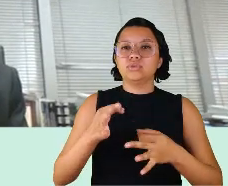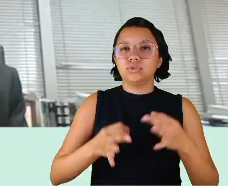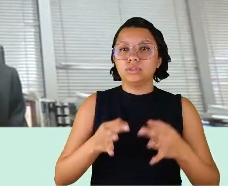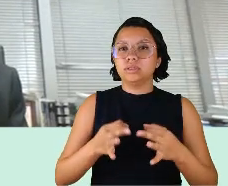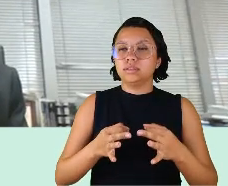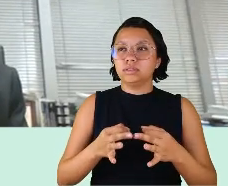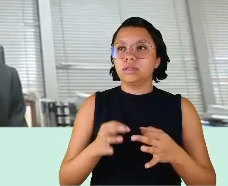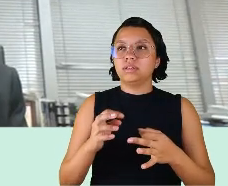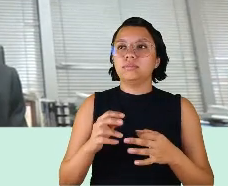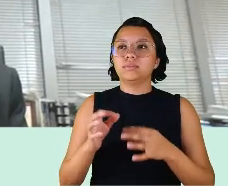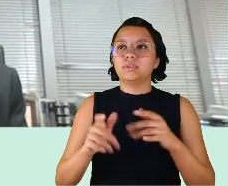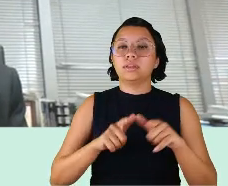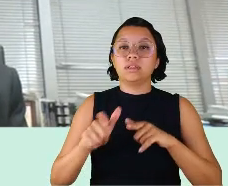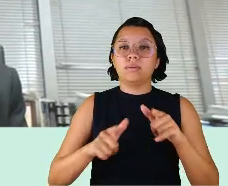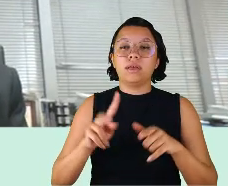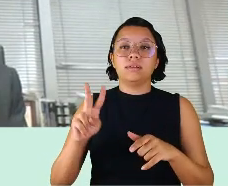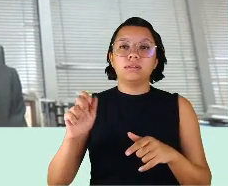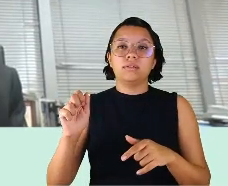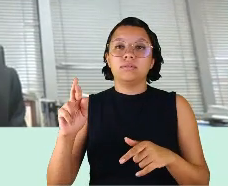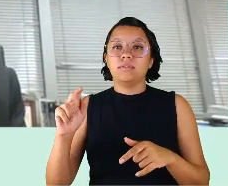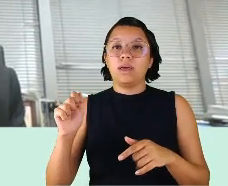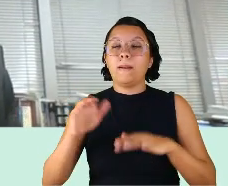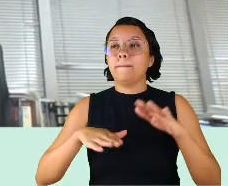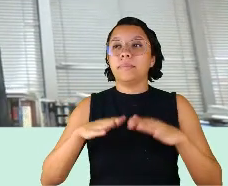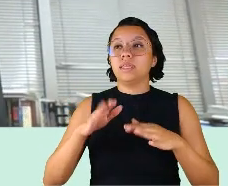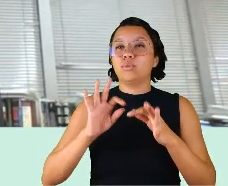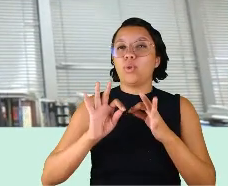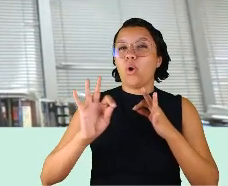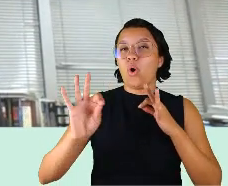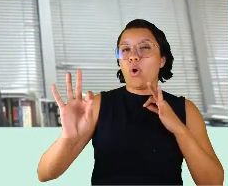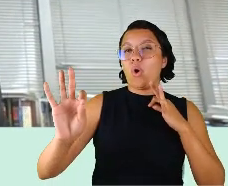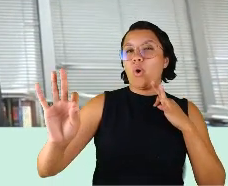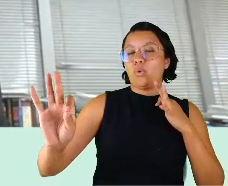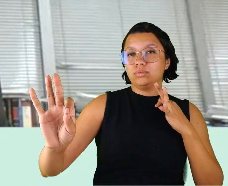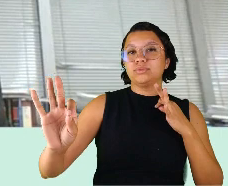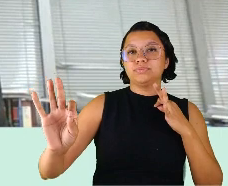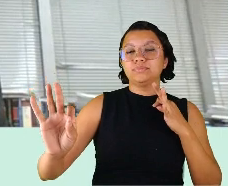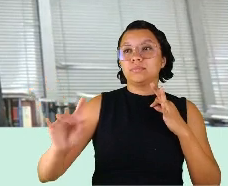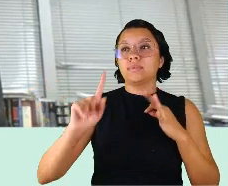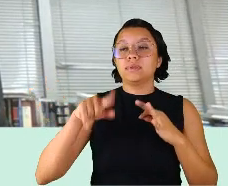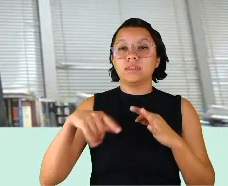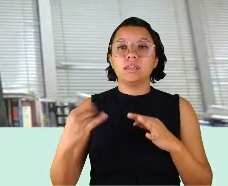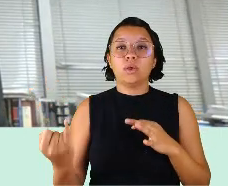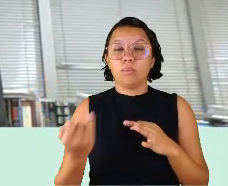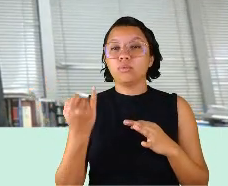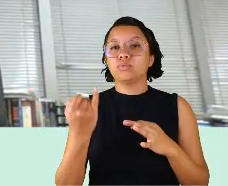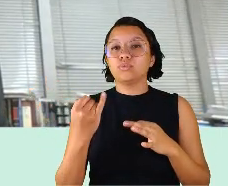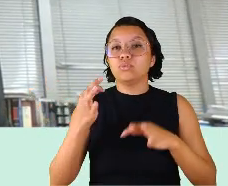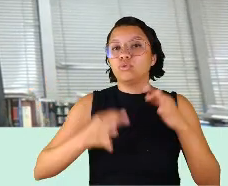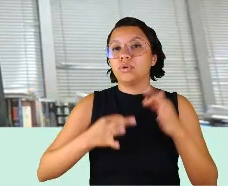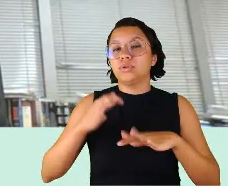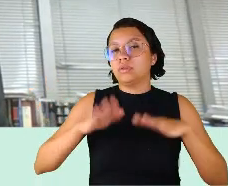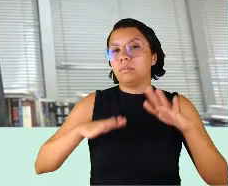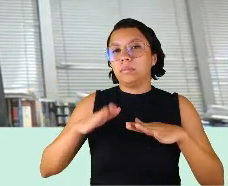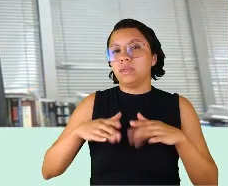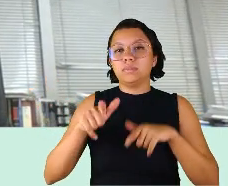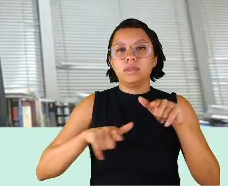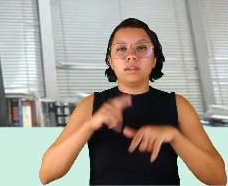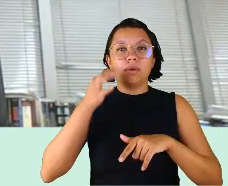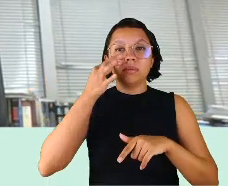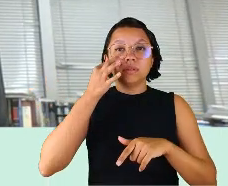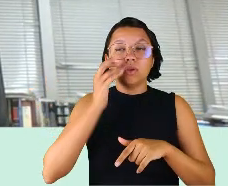da vara, mesmo estando a milhares de quilômetros de distância. Seria oportuno que os magistrados, mesmo em trabalho